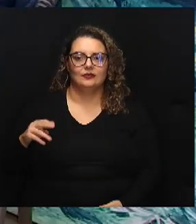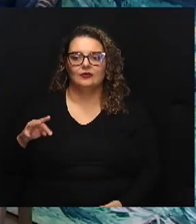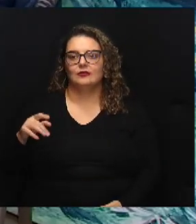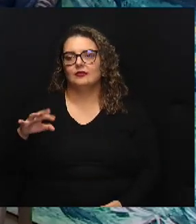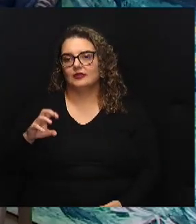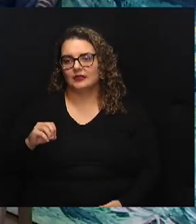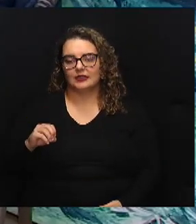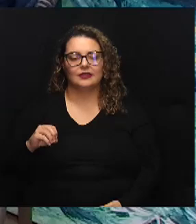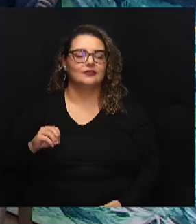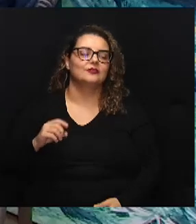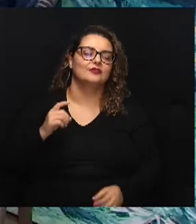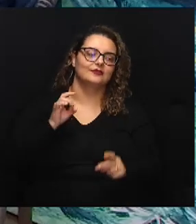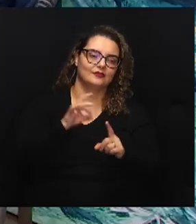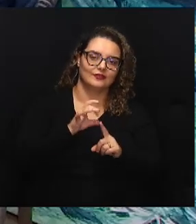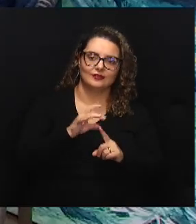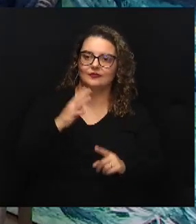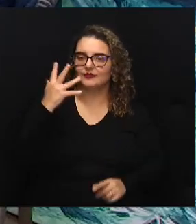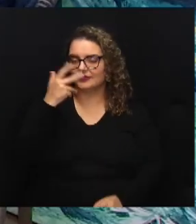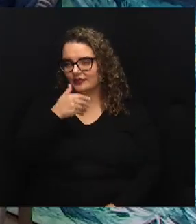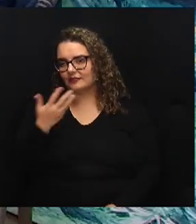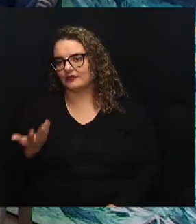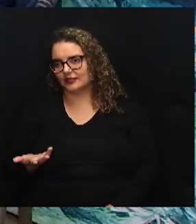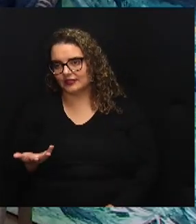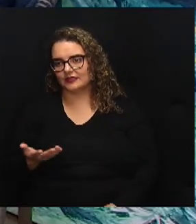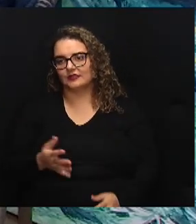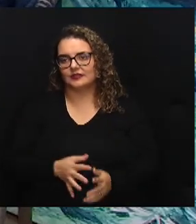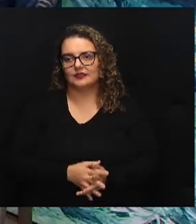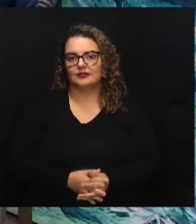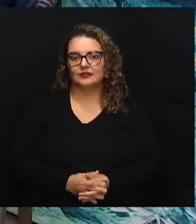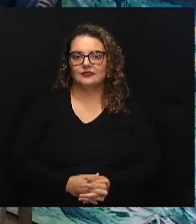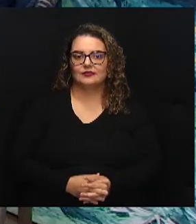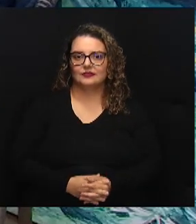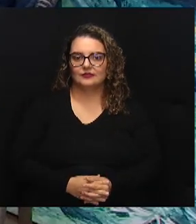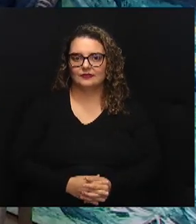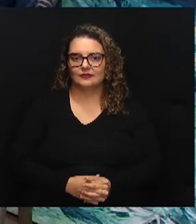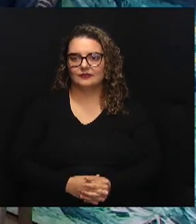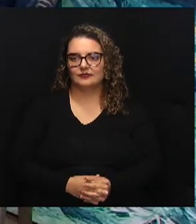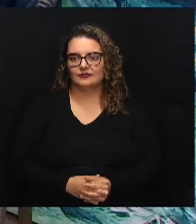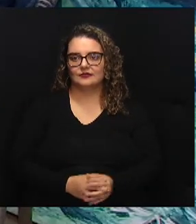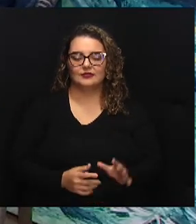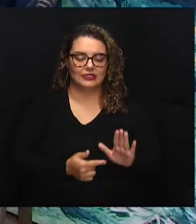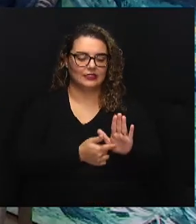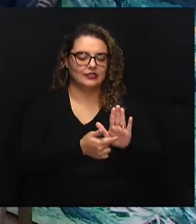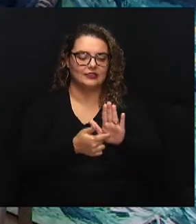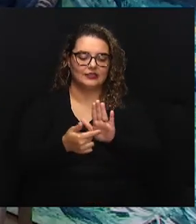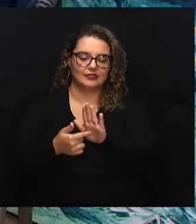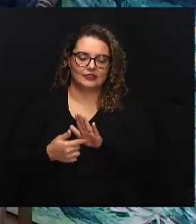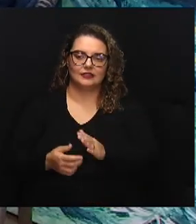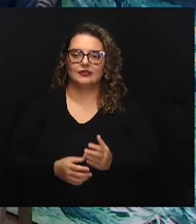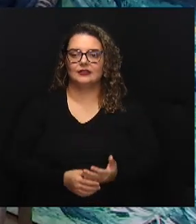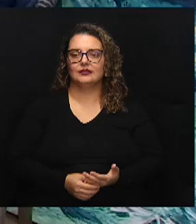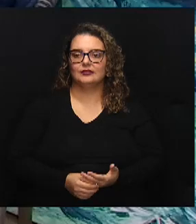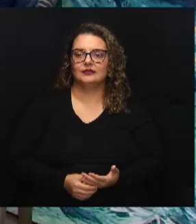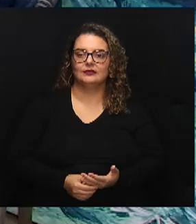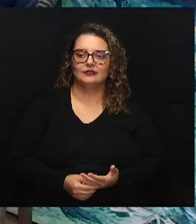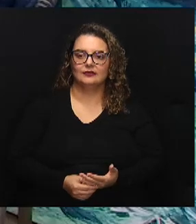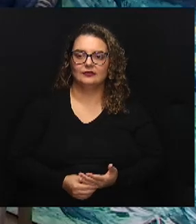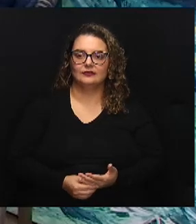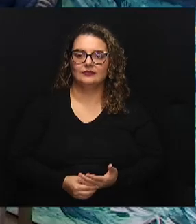vidro, muito bonito. Então, e a exposição conta